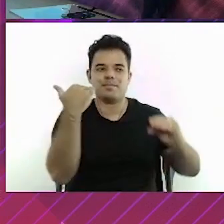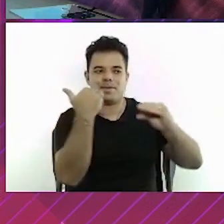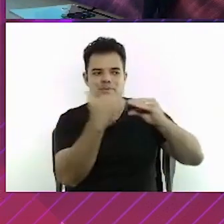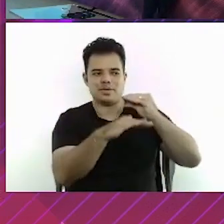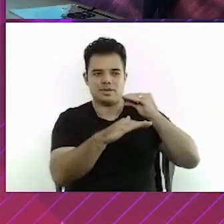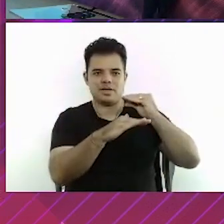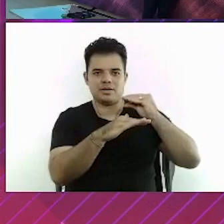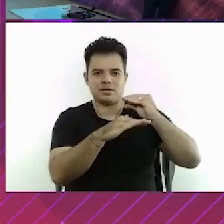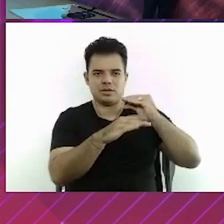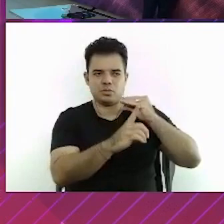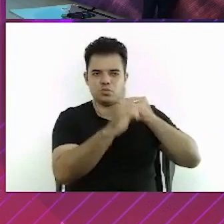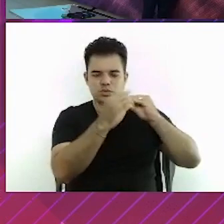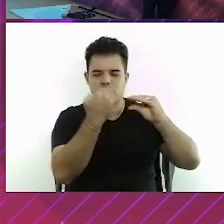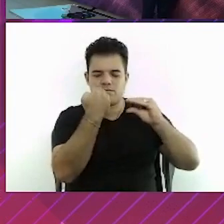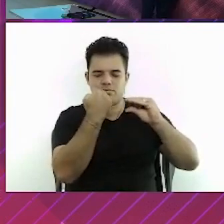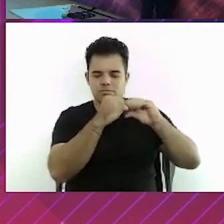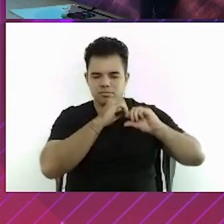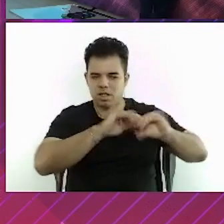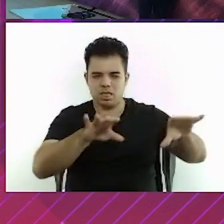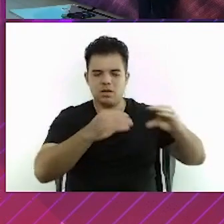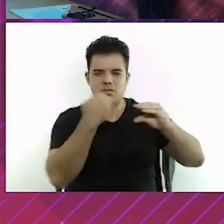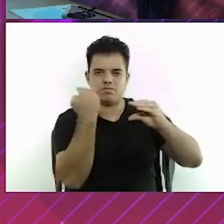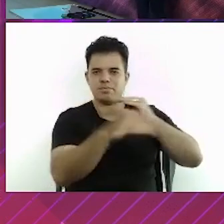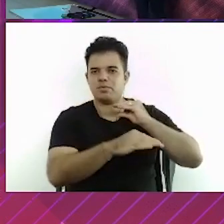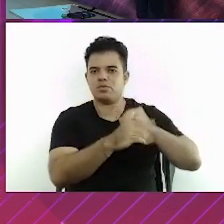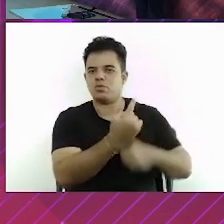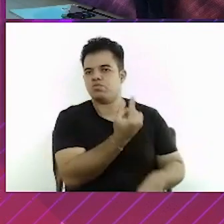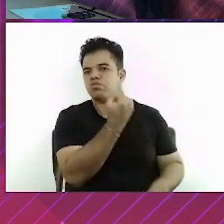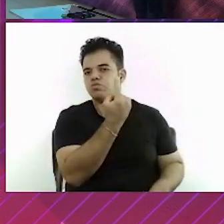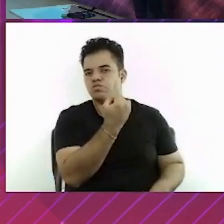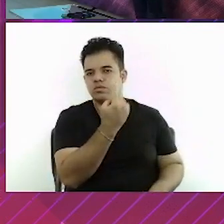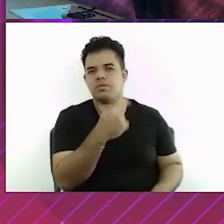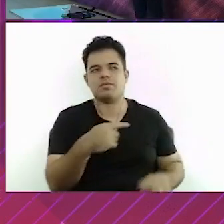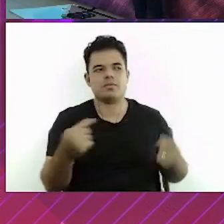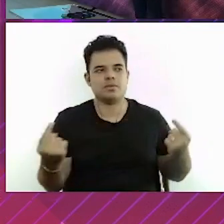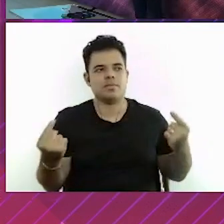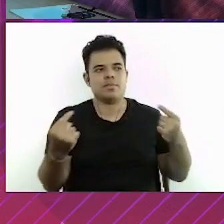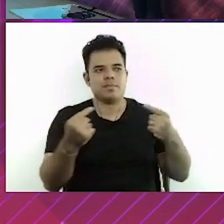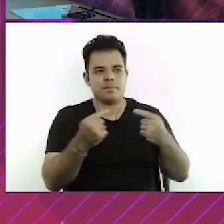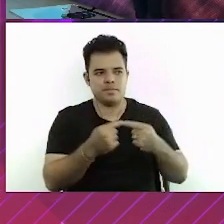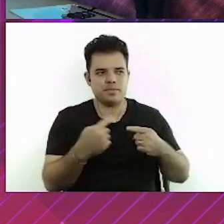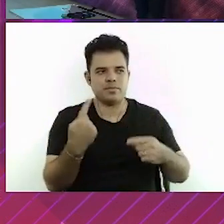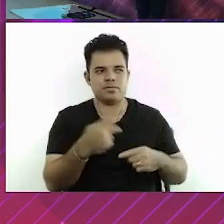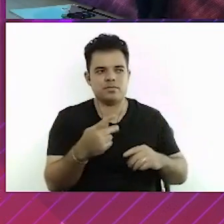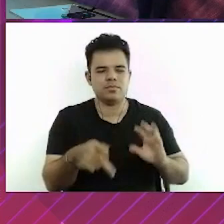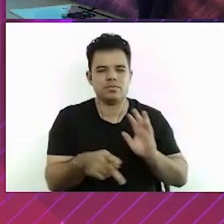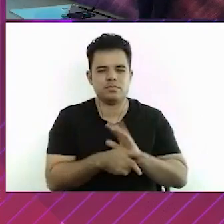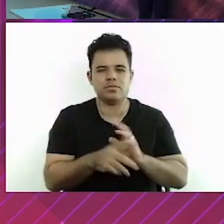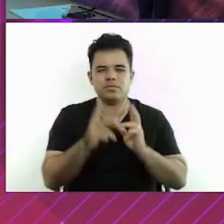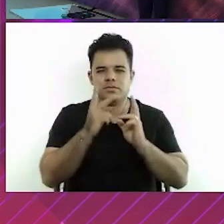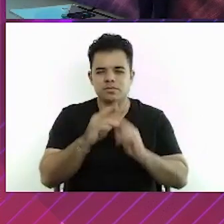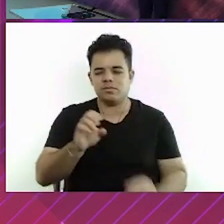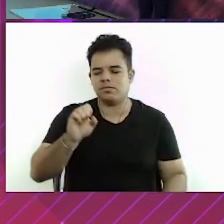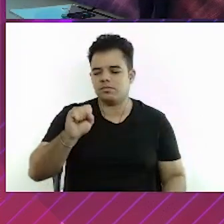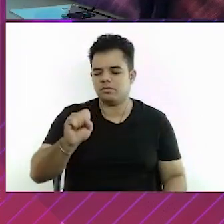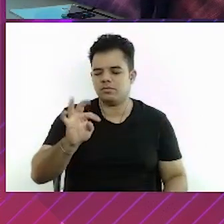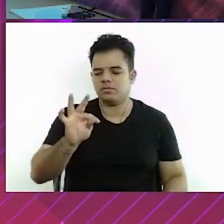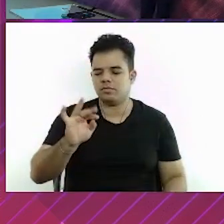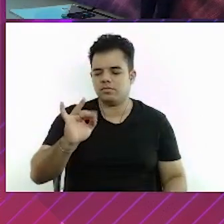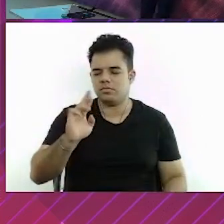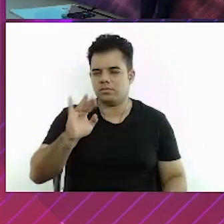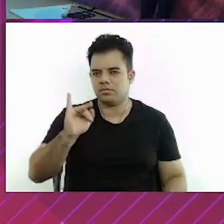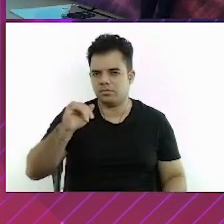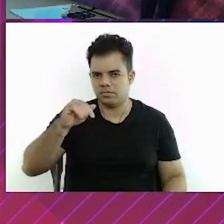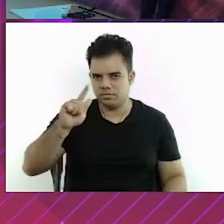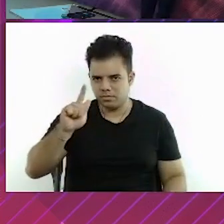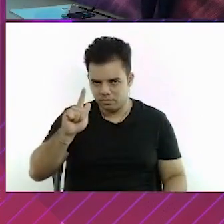uma fila específica. Isso com base na Routing Key, que é basicamente um string, que você diz, ao associar uma fila